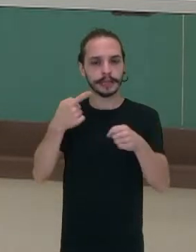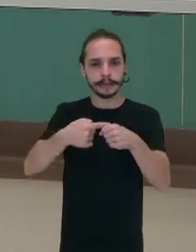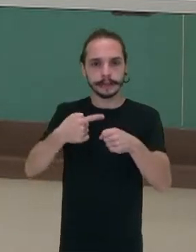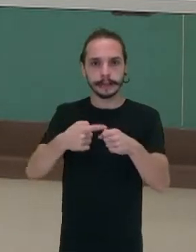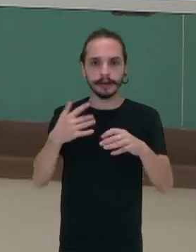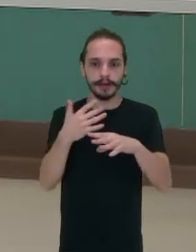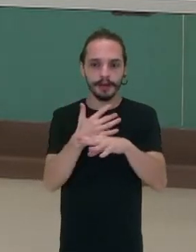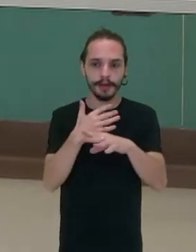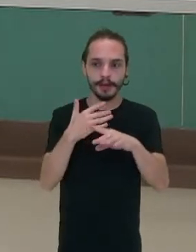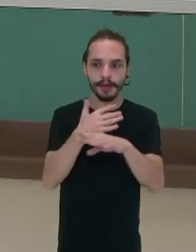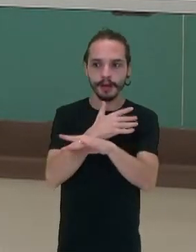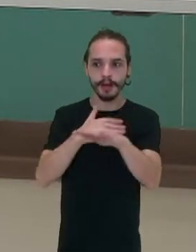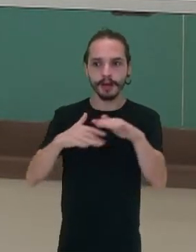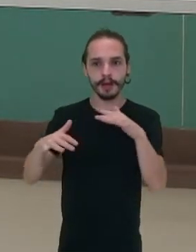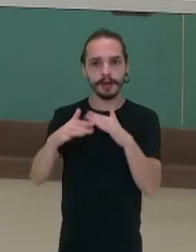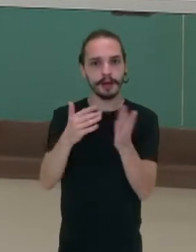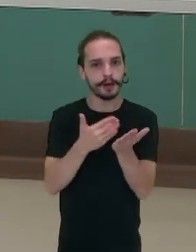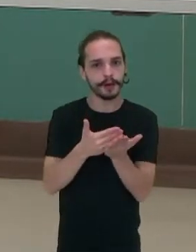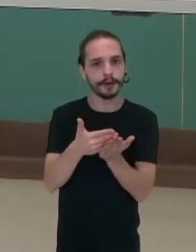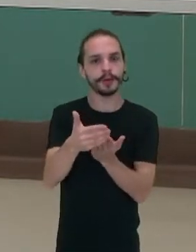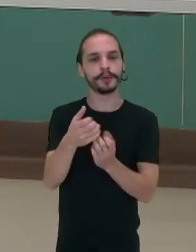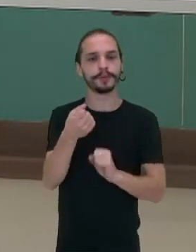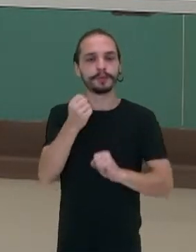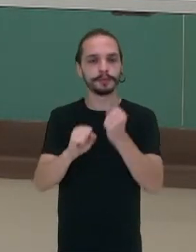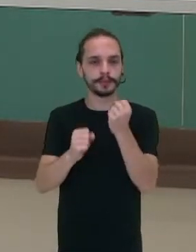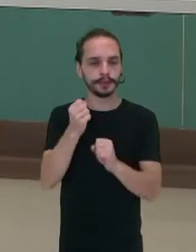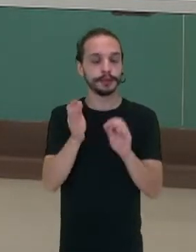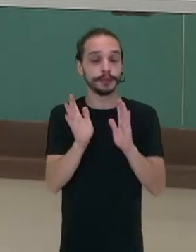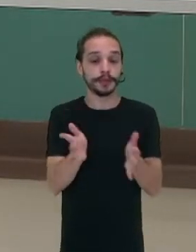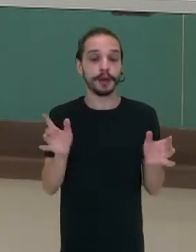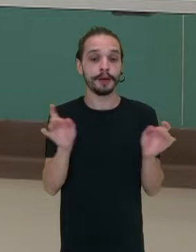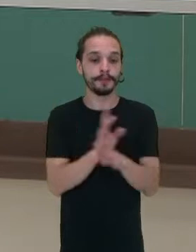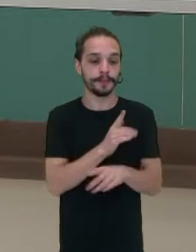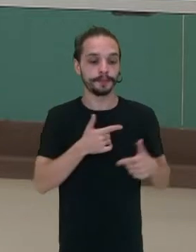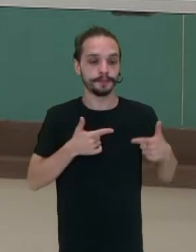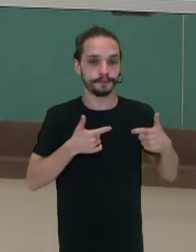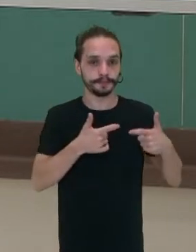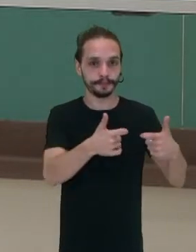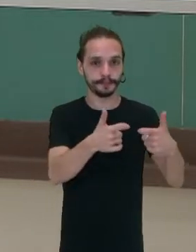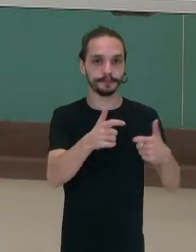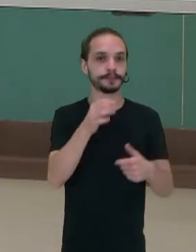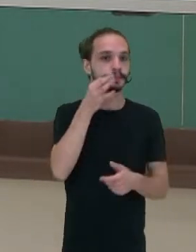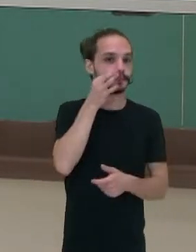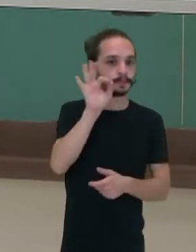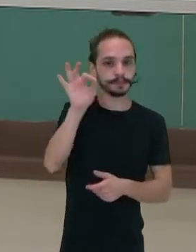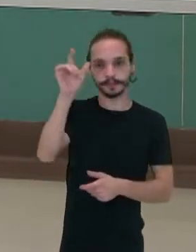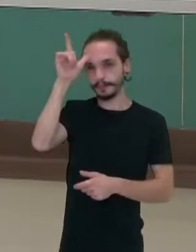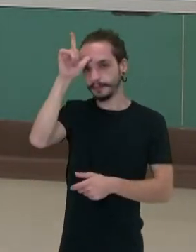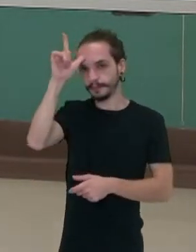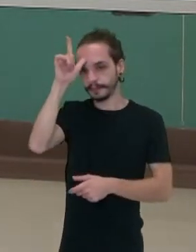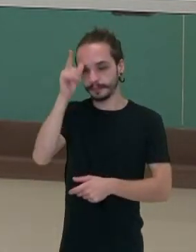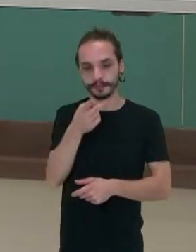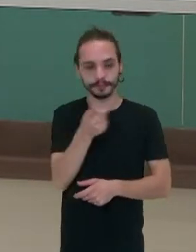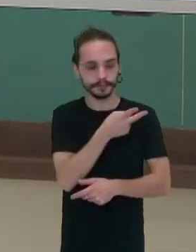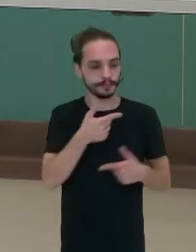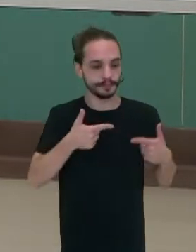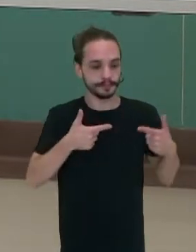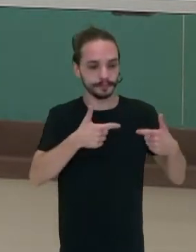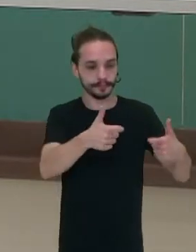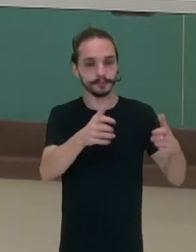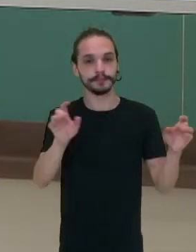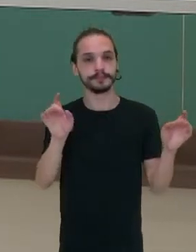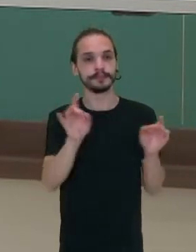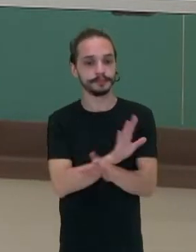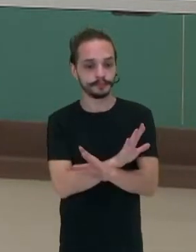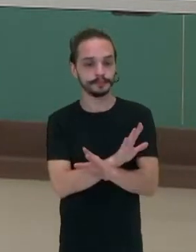era industrial, nós já tivemos a Guerra Franco-Prussiana. Essa Guerra Franco-Prussiana foi um conflito entre a Alemanha e a